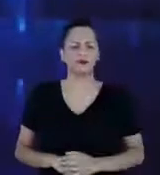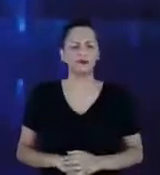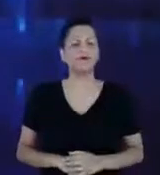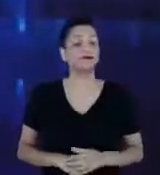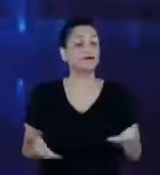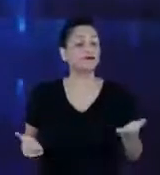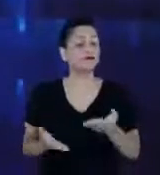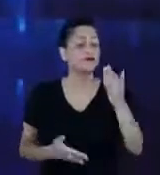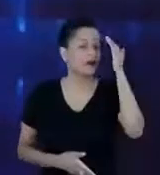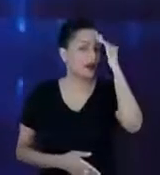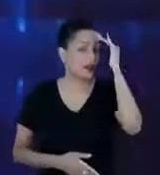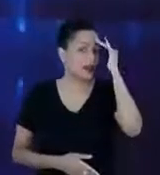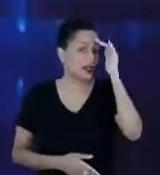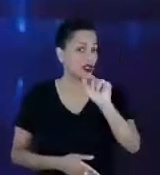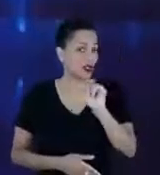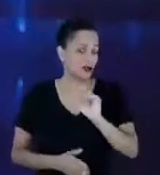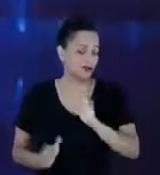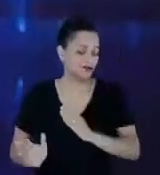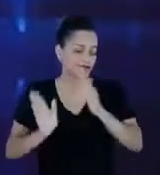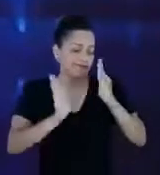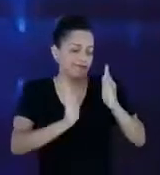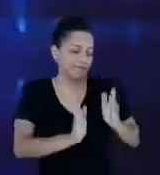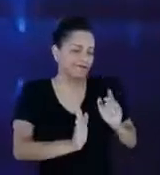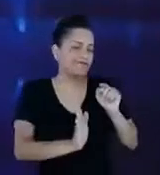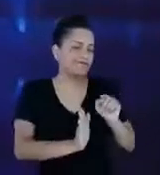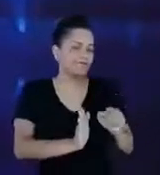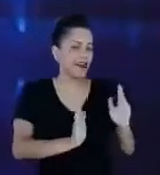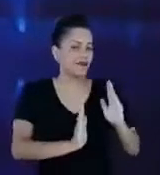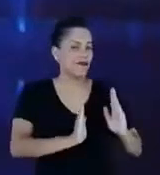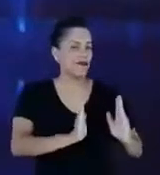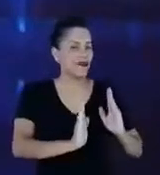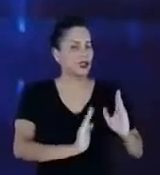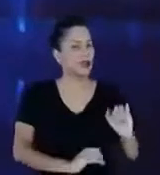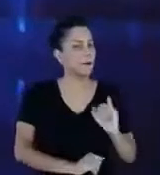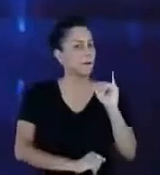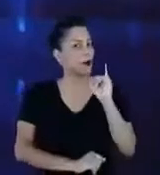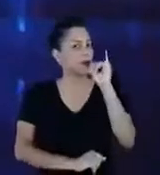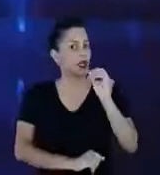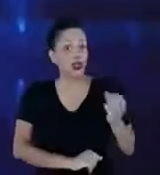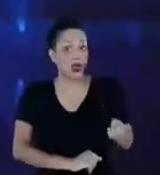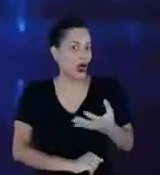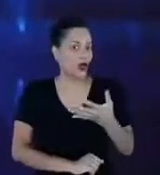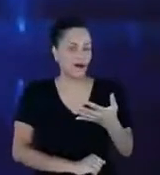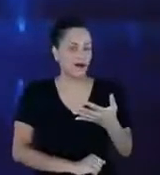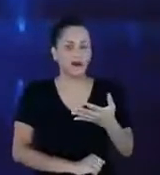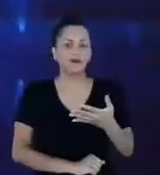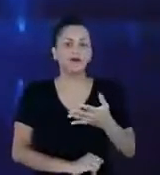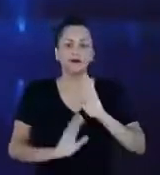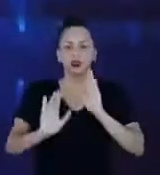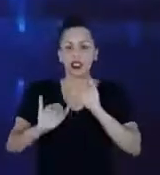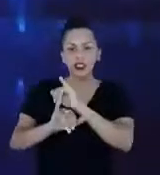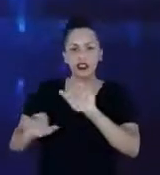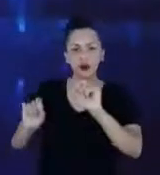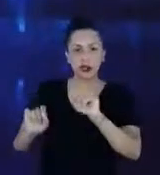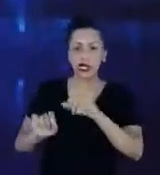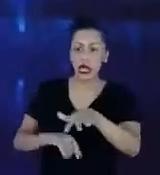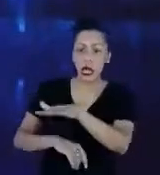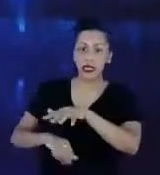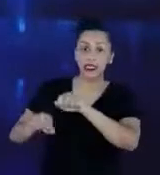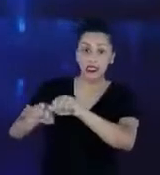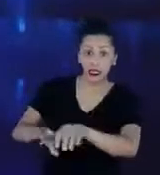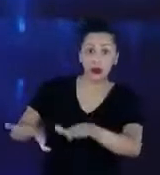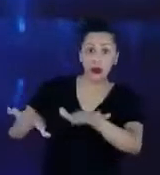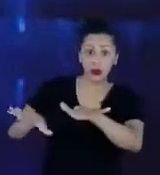gente entra numa fase importante, uma nova fase. Como eu disse, o segmento de distribuição, ele necessita de